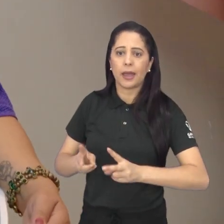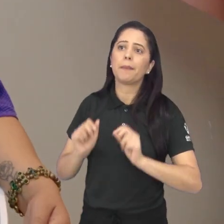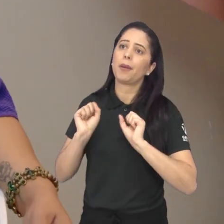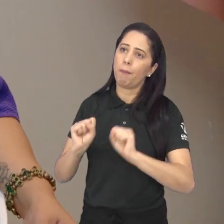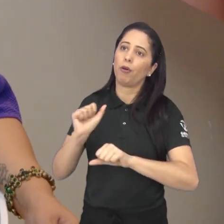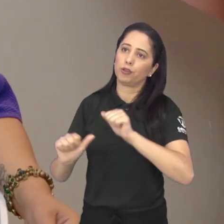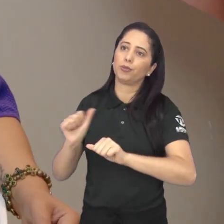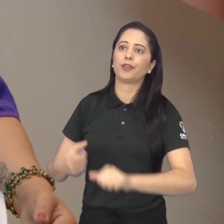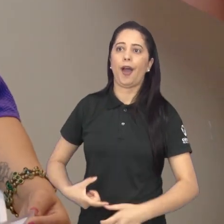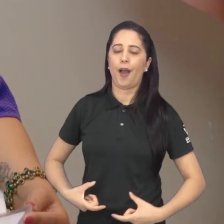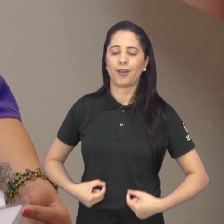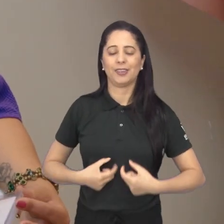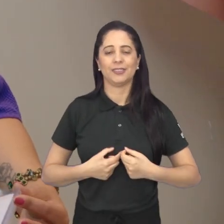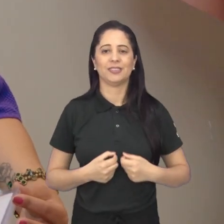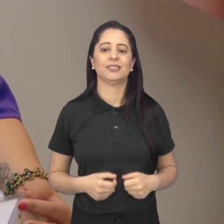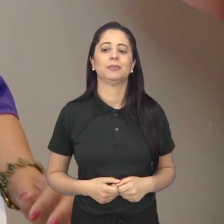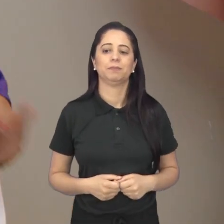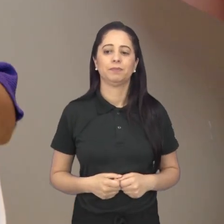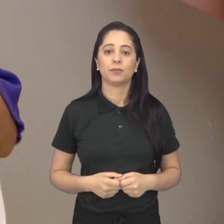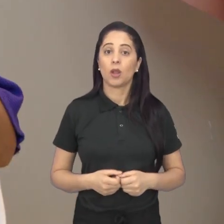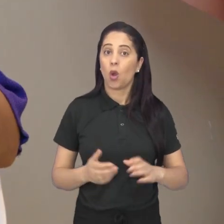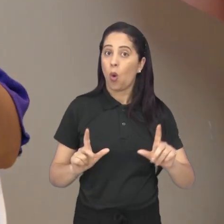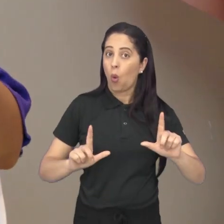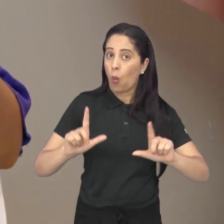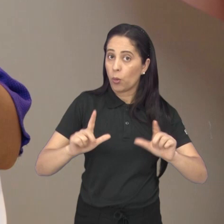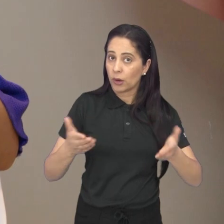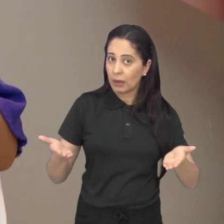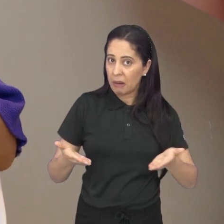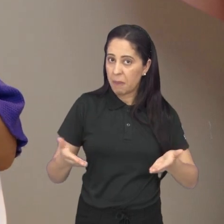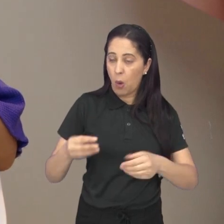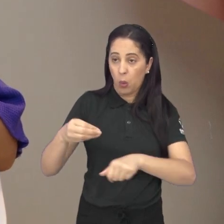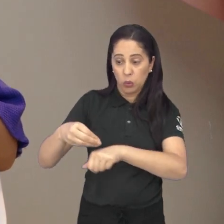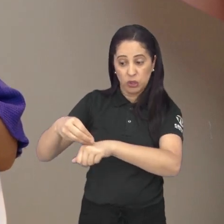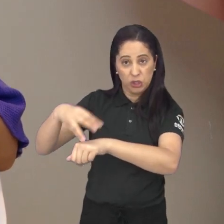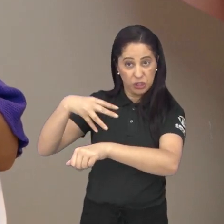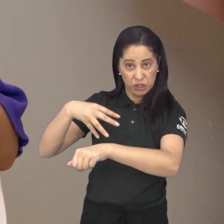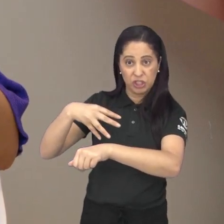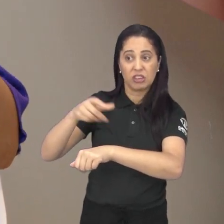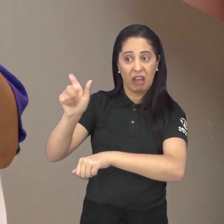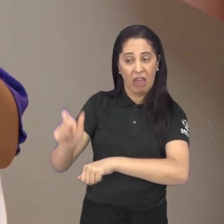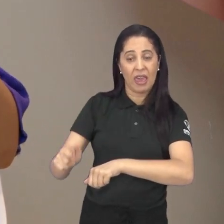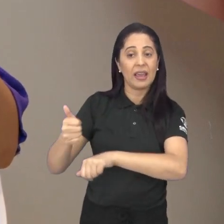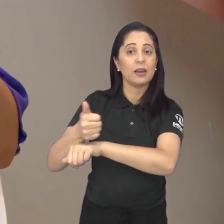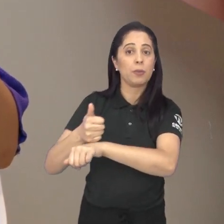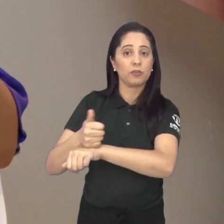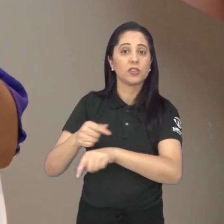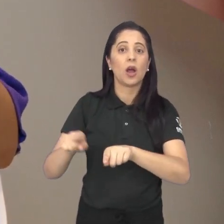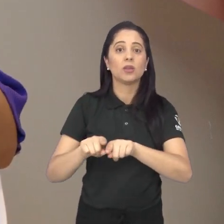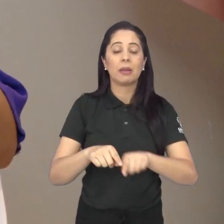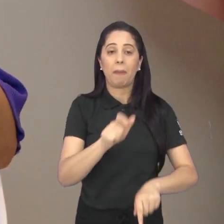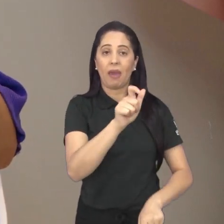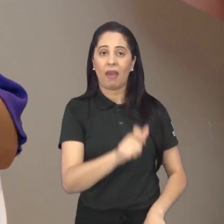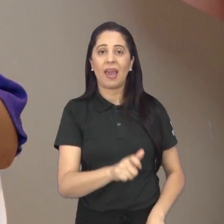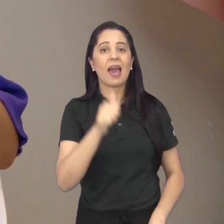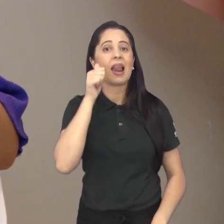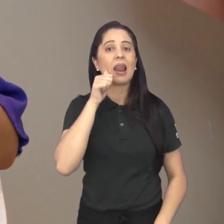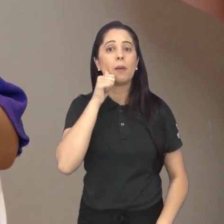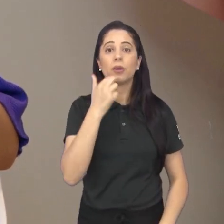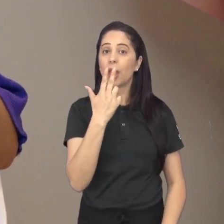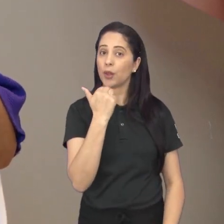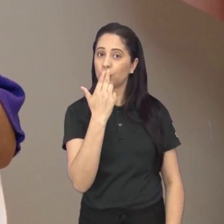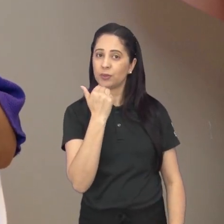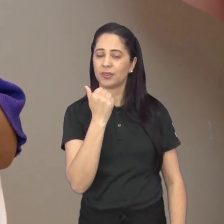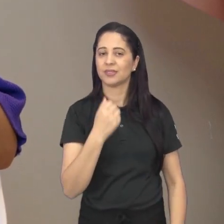Ótimo! Neste bloco, recebemos dicas valiosas do Dr. Gustavo Rachid e da nutricionista. A atividade